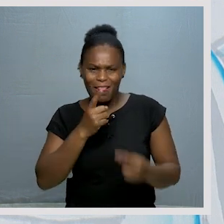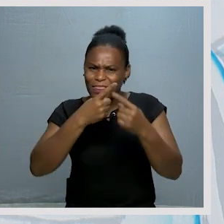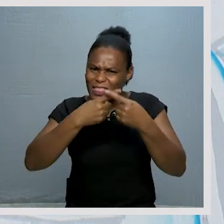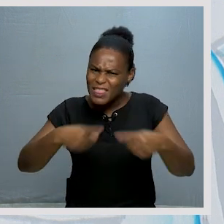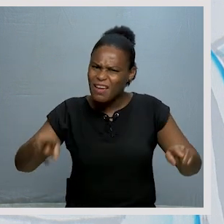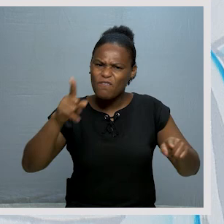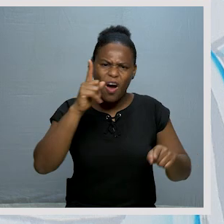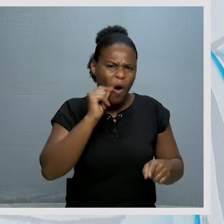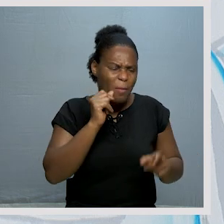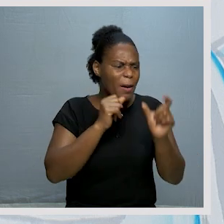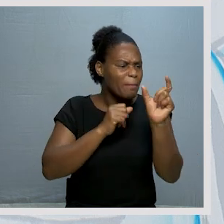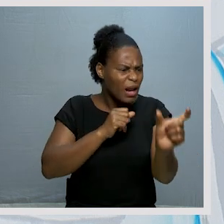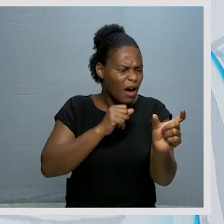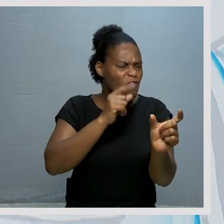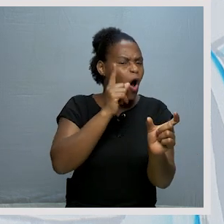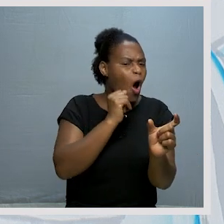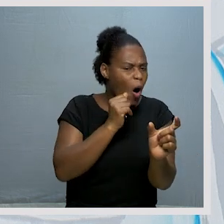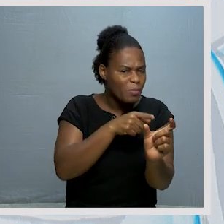essa palavra é totalmente diferente